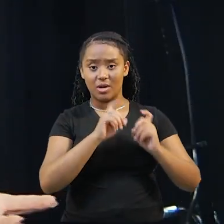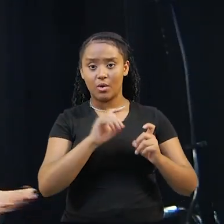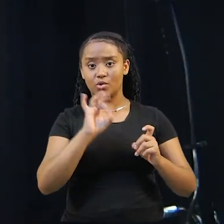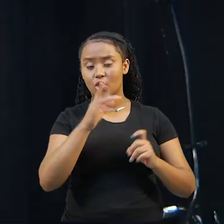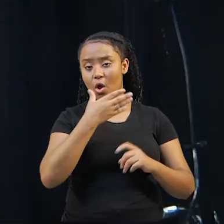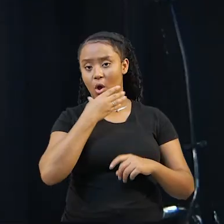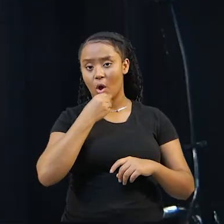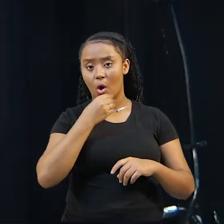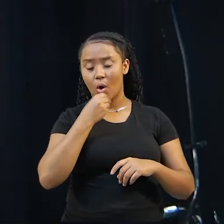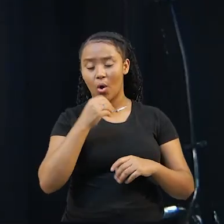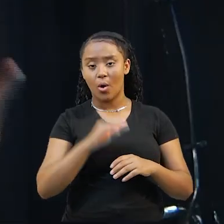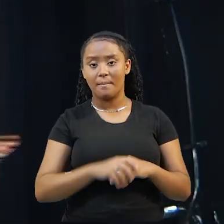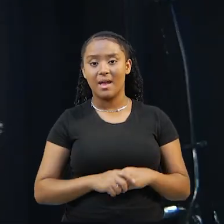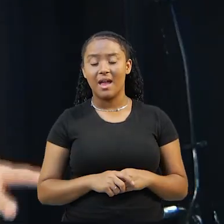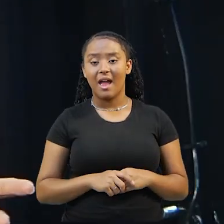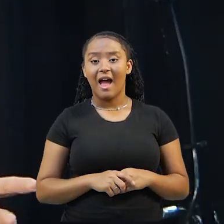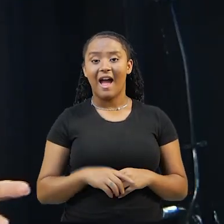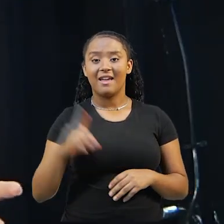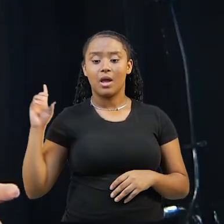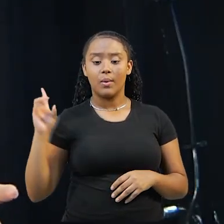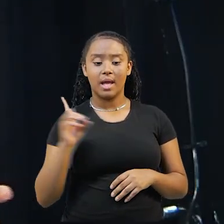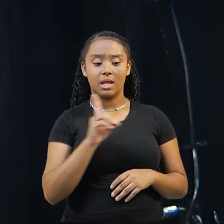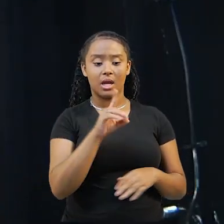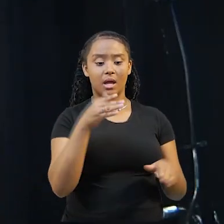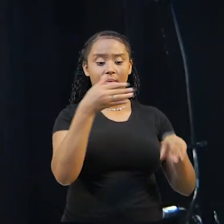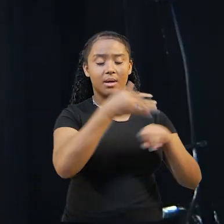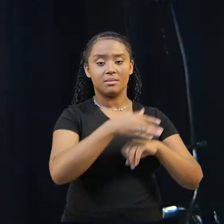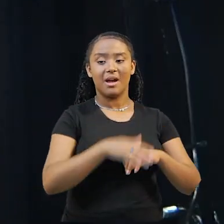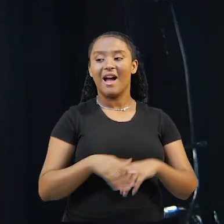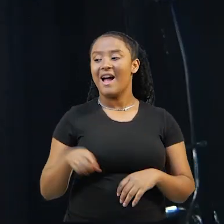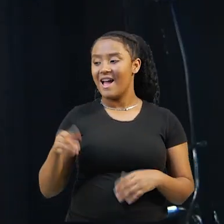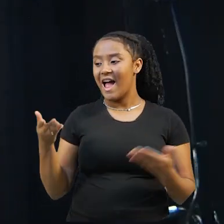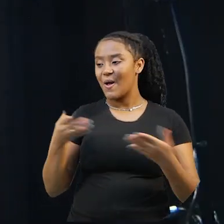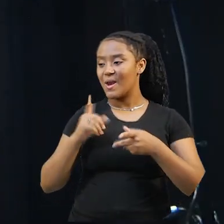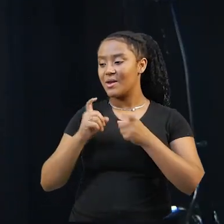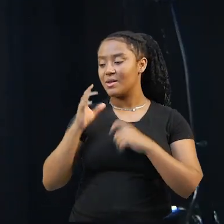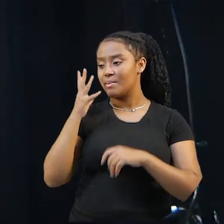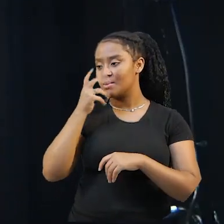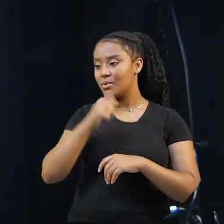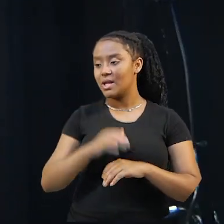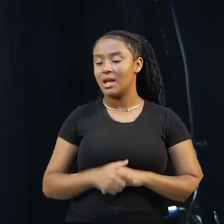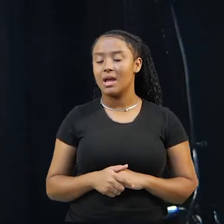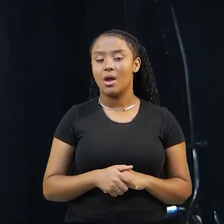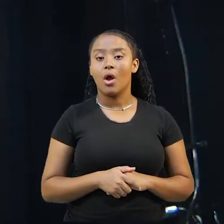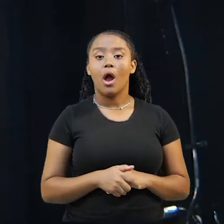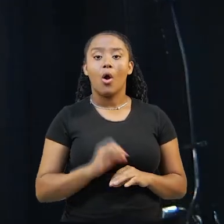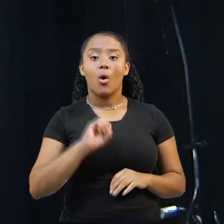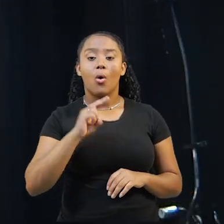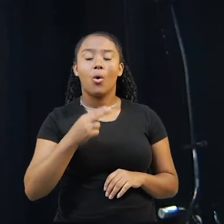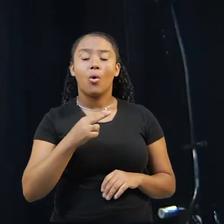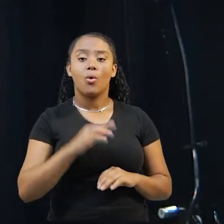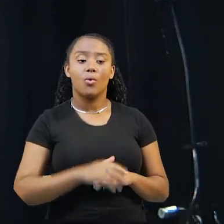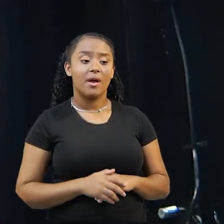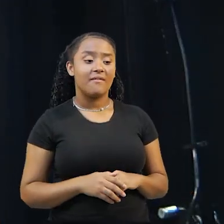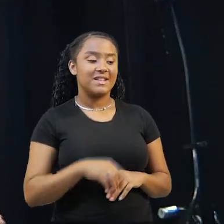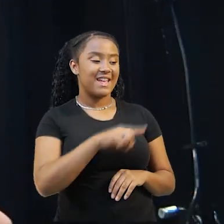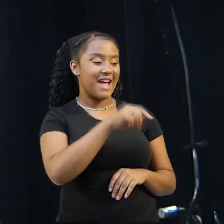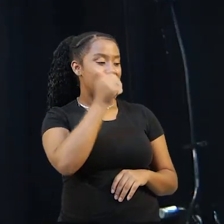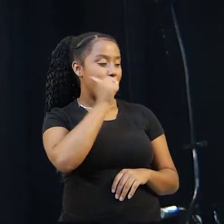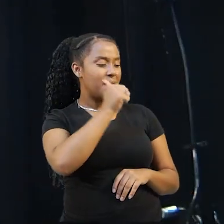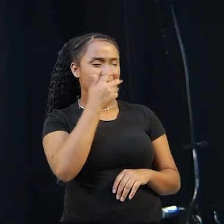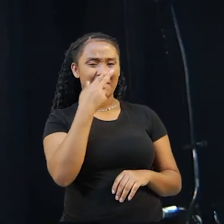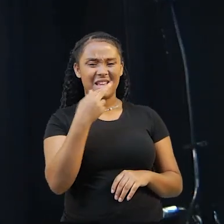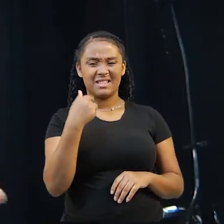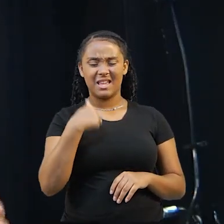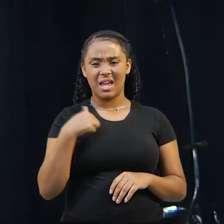não escutam. Ou fui chamada de menina em reuniões, e um homem jovem na gestão não é tratado como um menino, mas uma